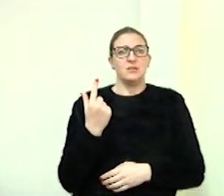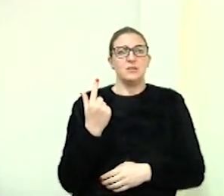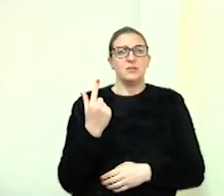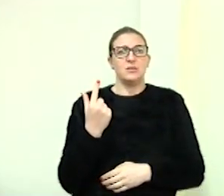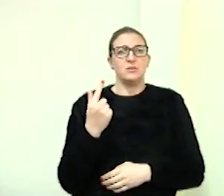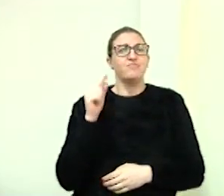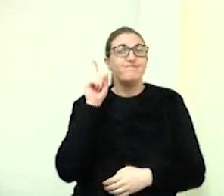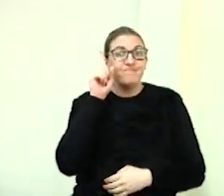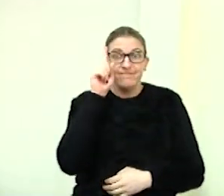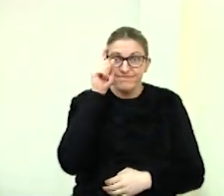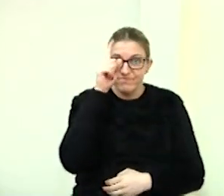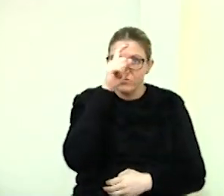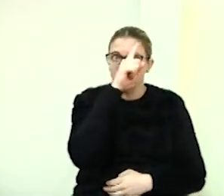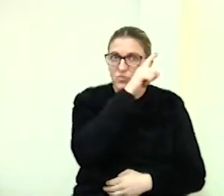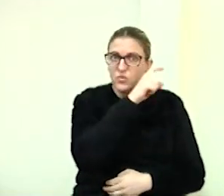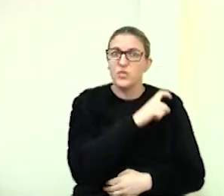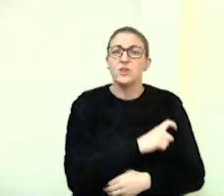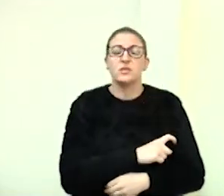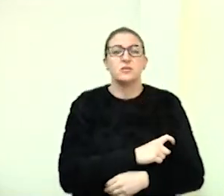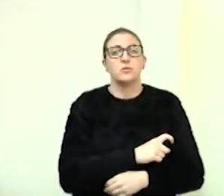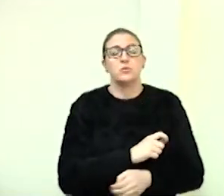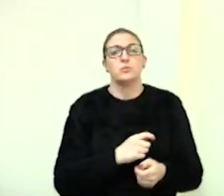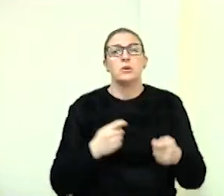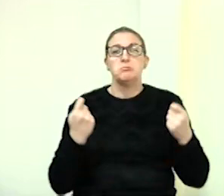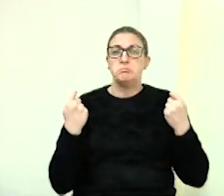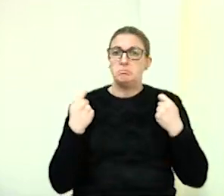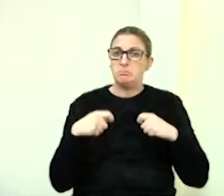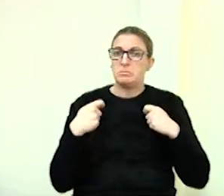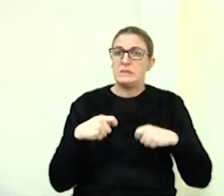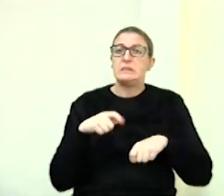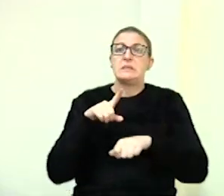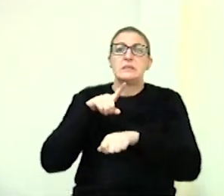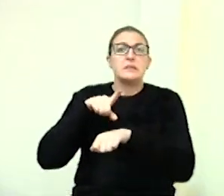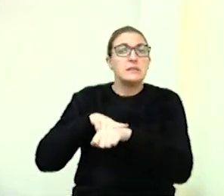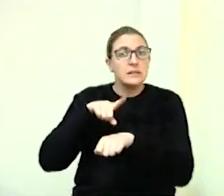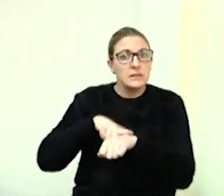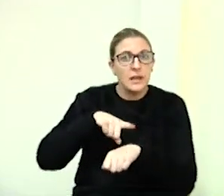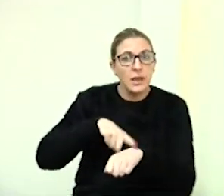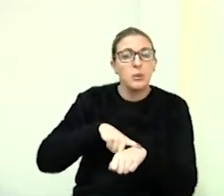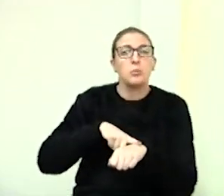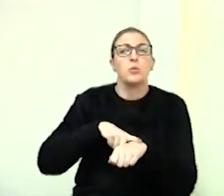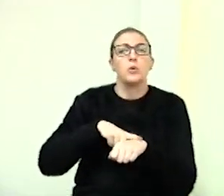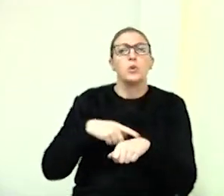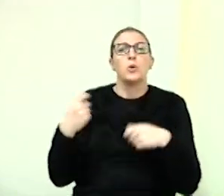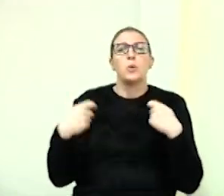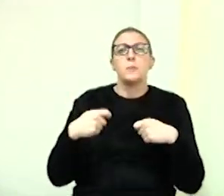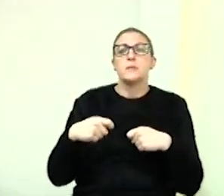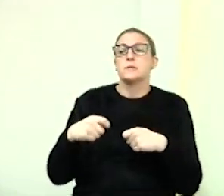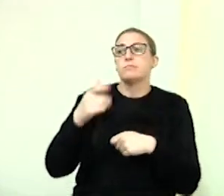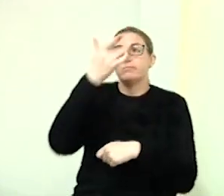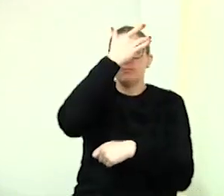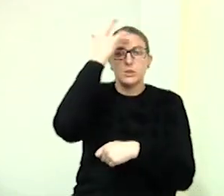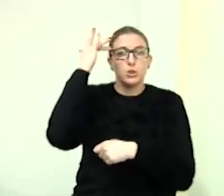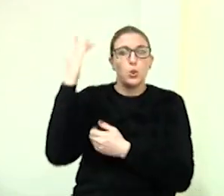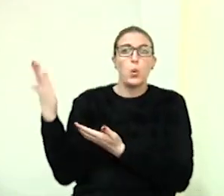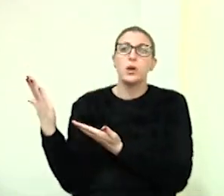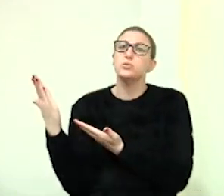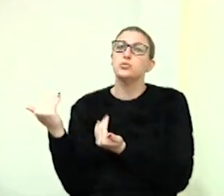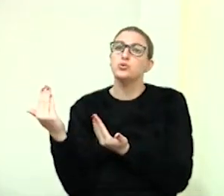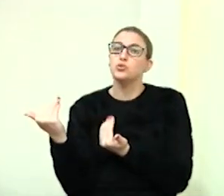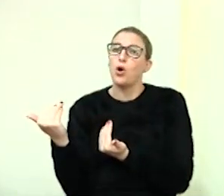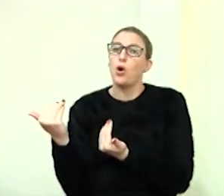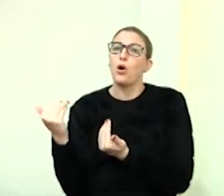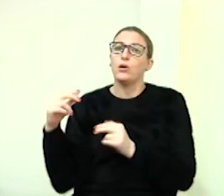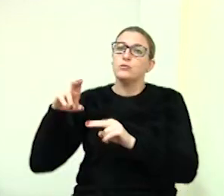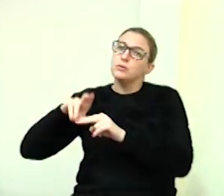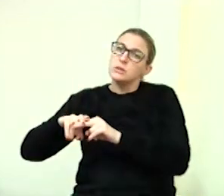é mais difícil, vai exigir tempo da gente, vai ter que pegar alguém mais jovem e